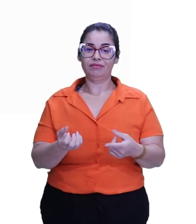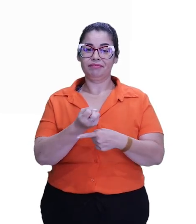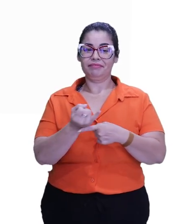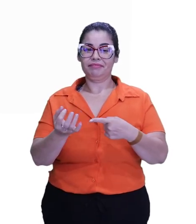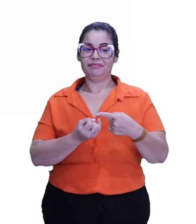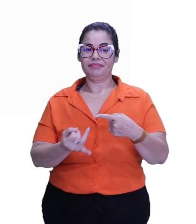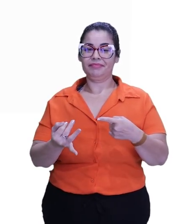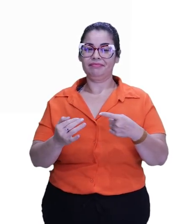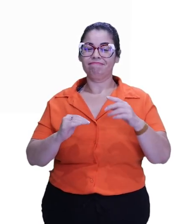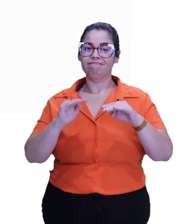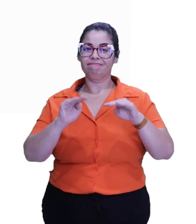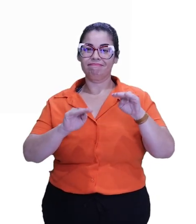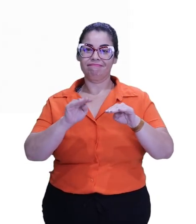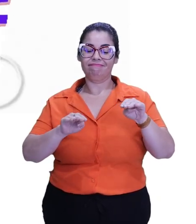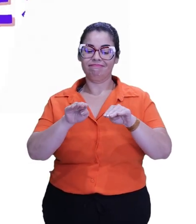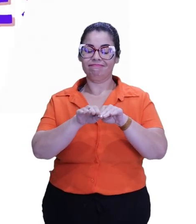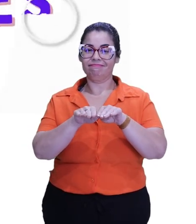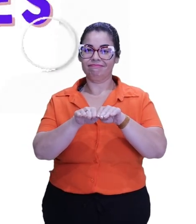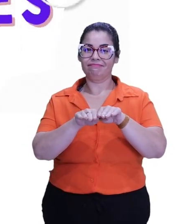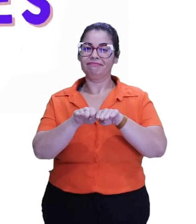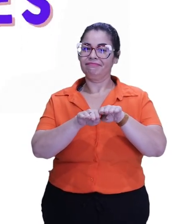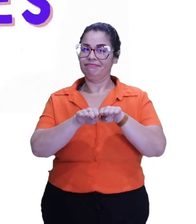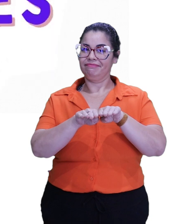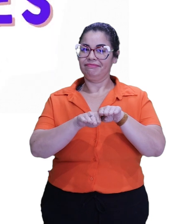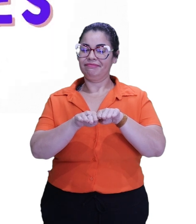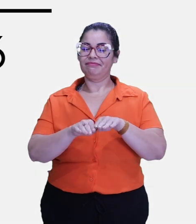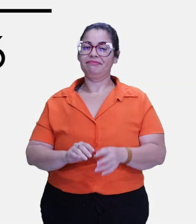Agora, frações equivalentes.